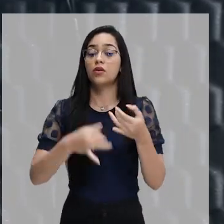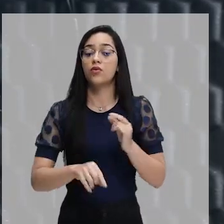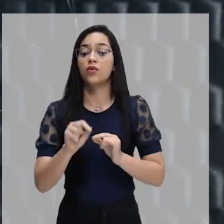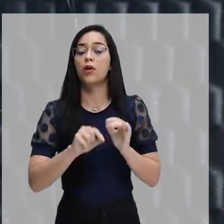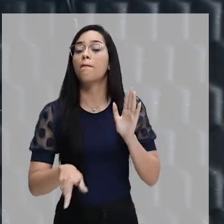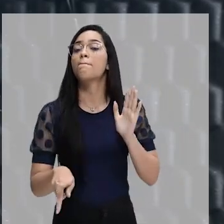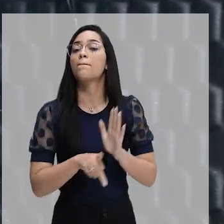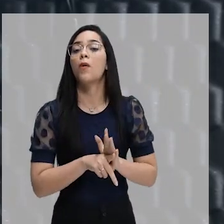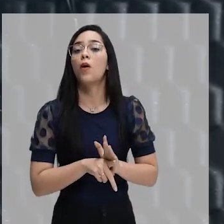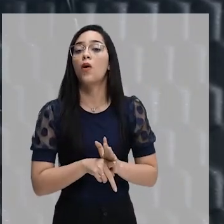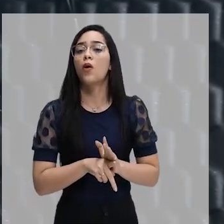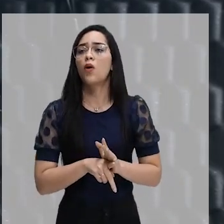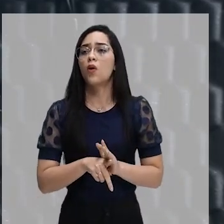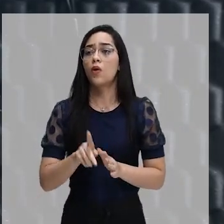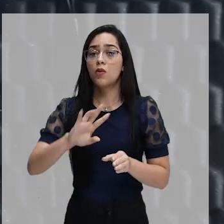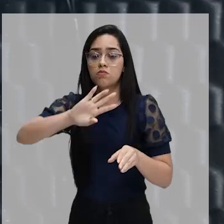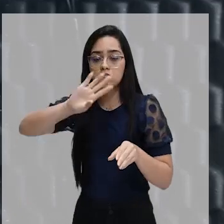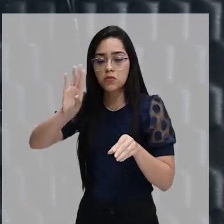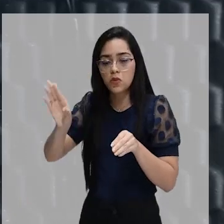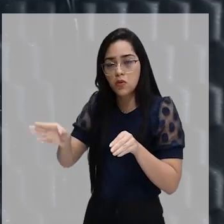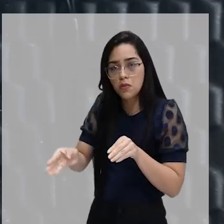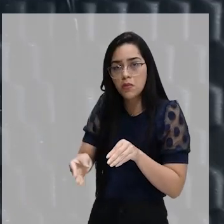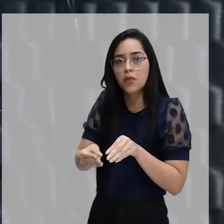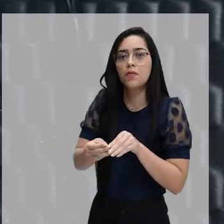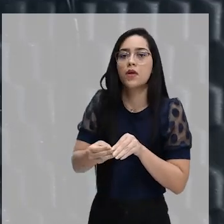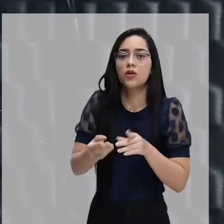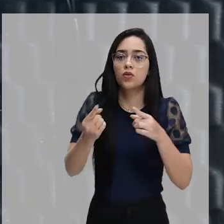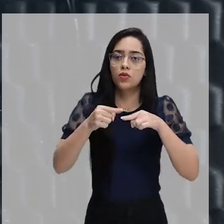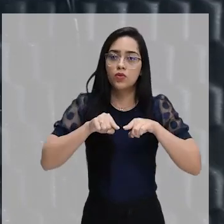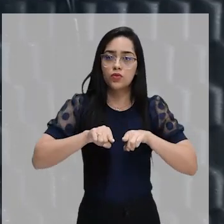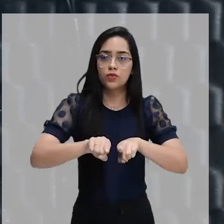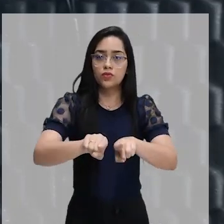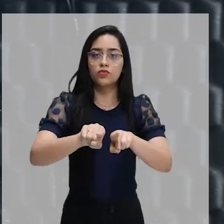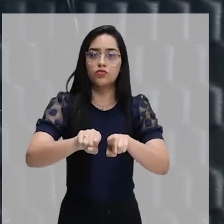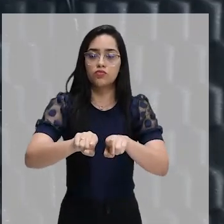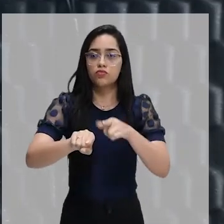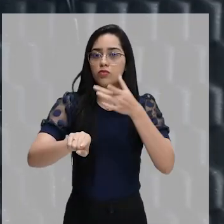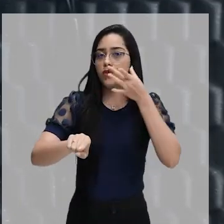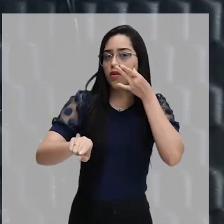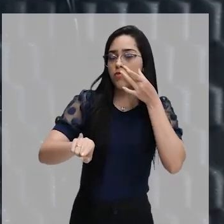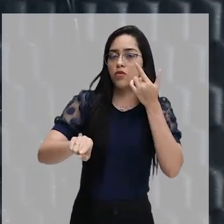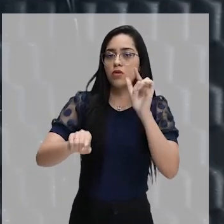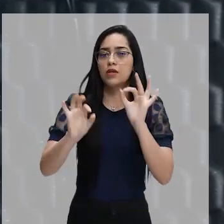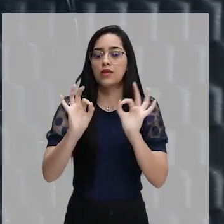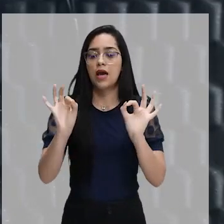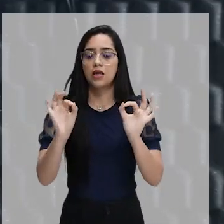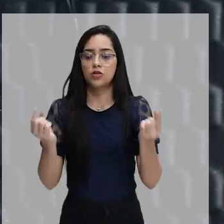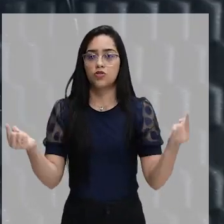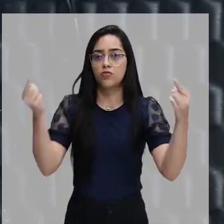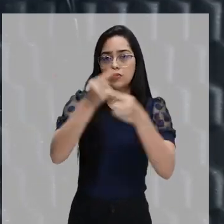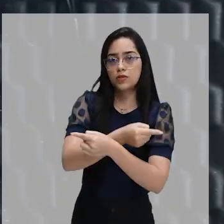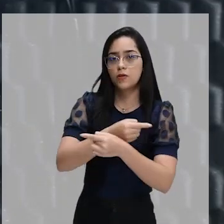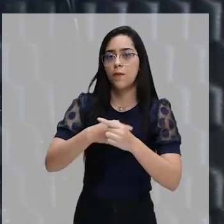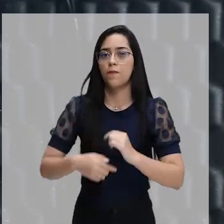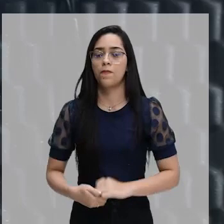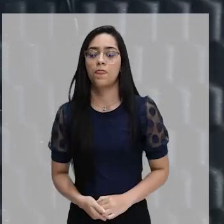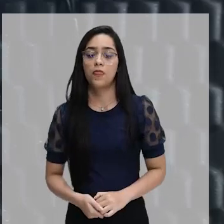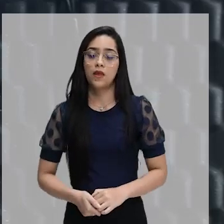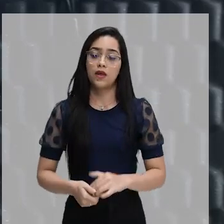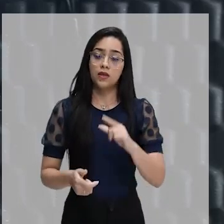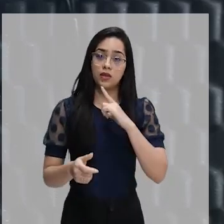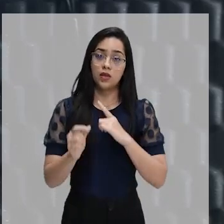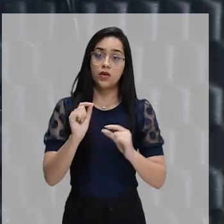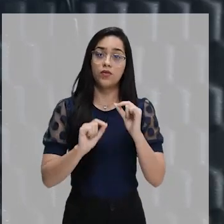naturalismo vem como um complemento do realismo, então não tem nada de oposição.